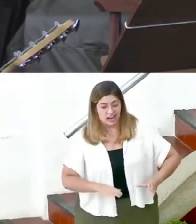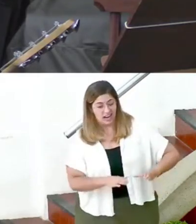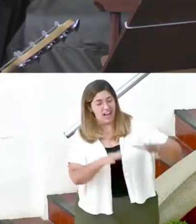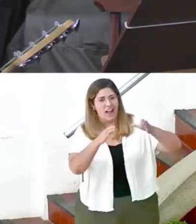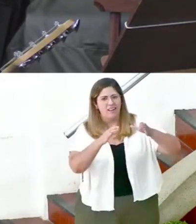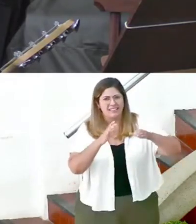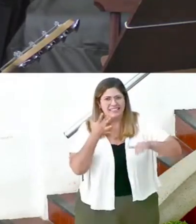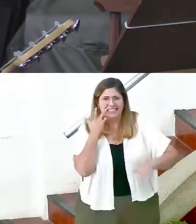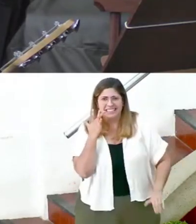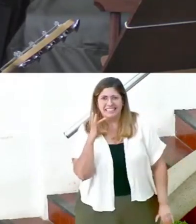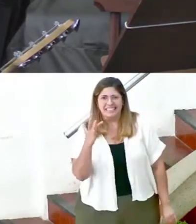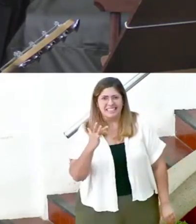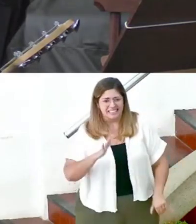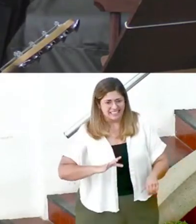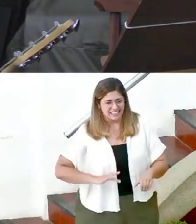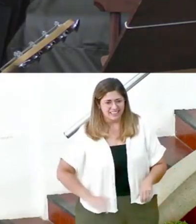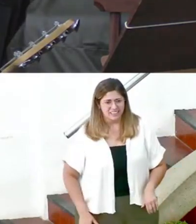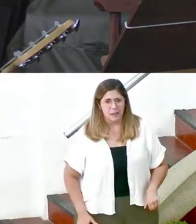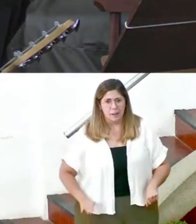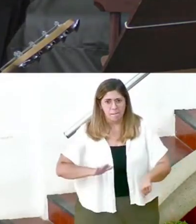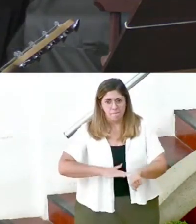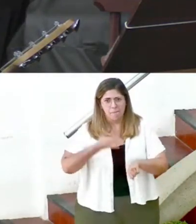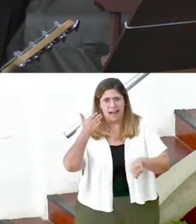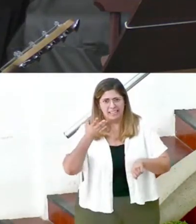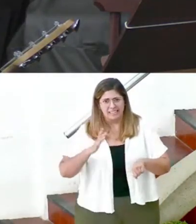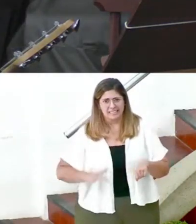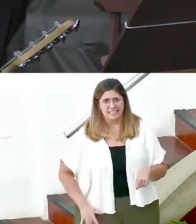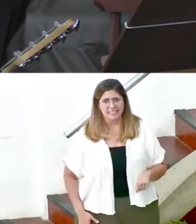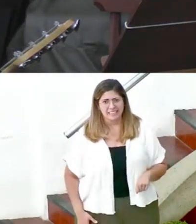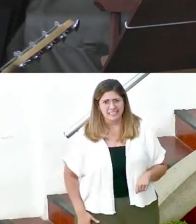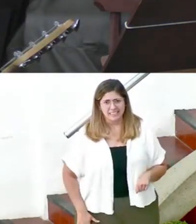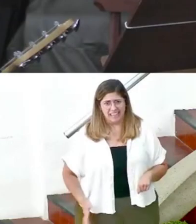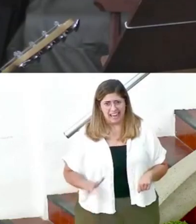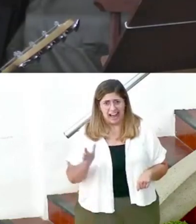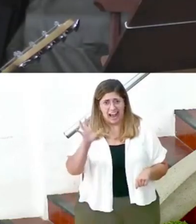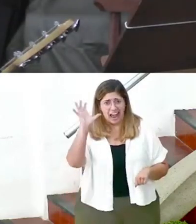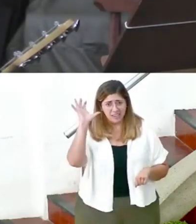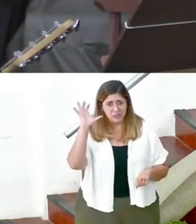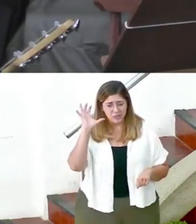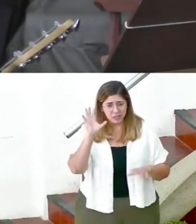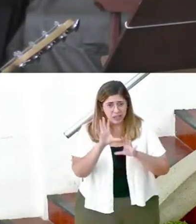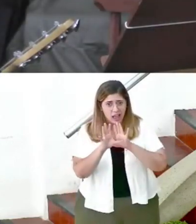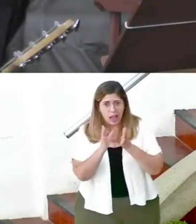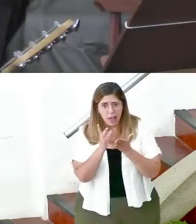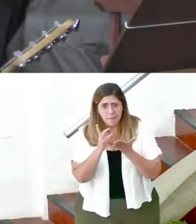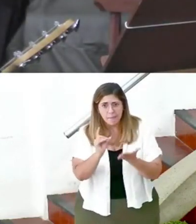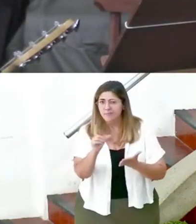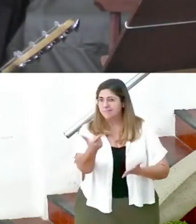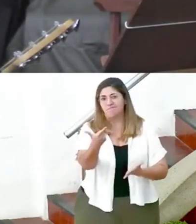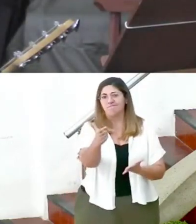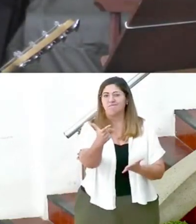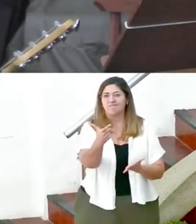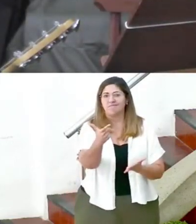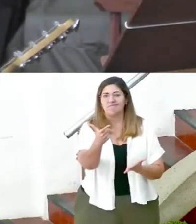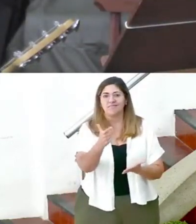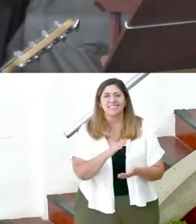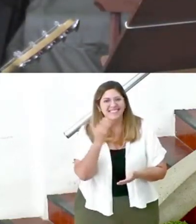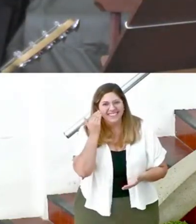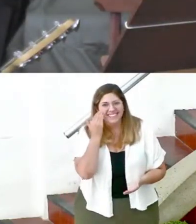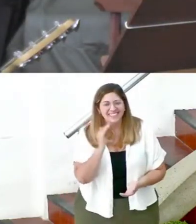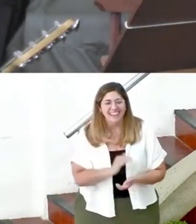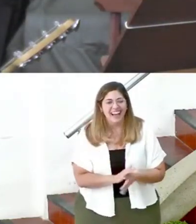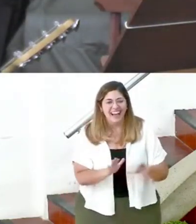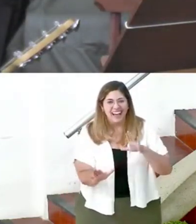caro do que isso daqui? Eu acho que não tem. Eu sei que a nossa mente diz, e os tabletes de